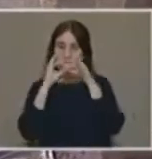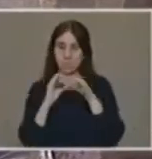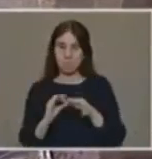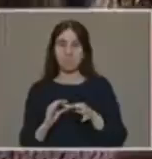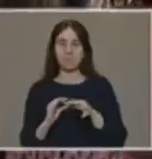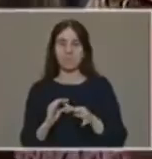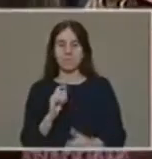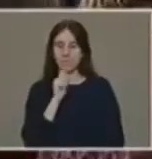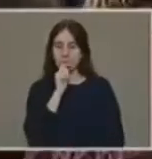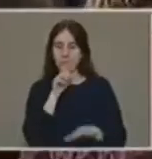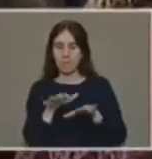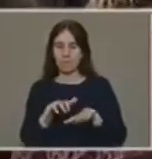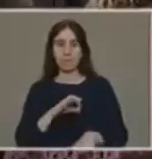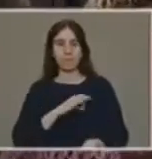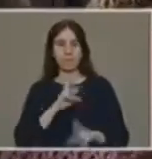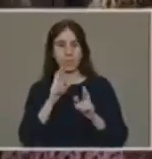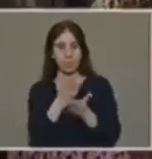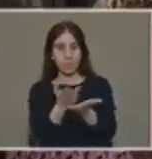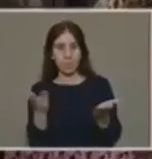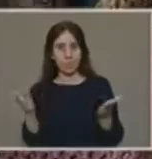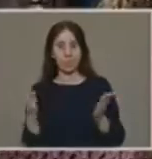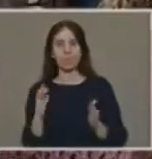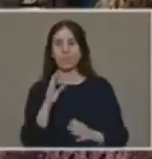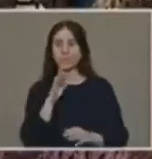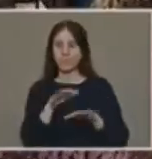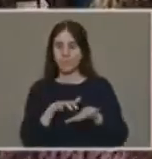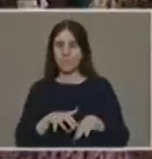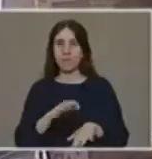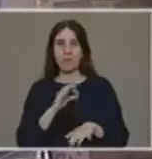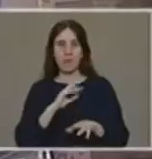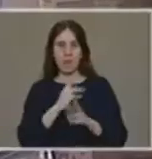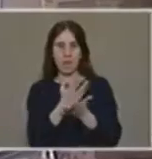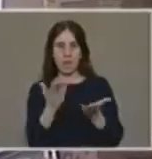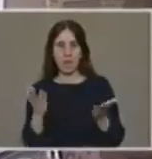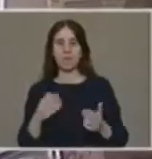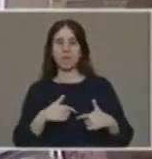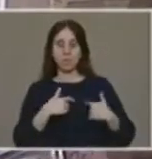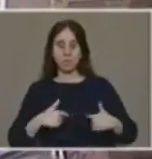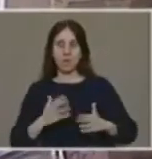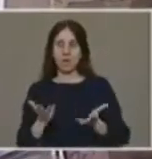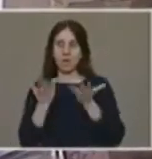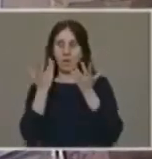Santo, amém. O Senhor esteja convosco. Amém. Corações ao alto.